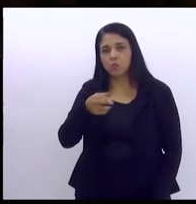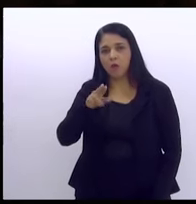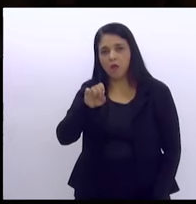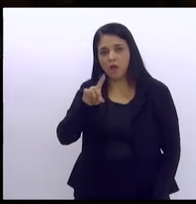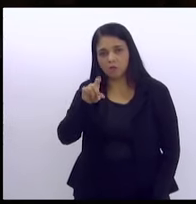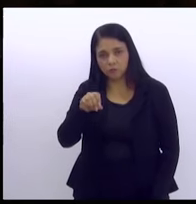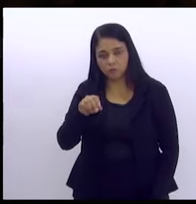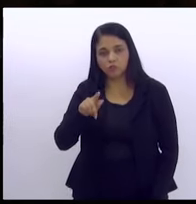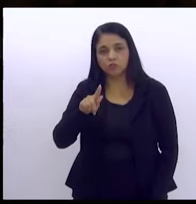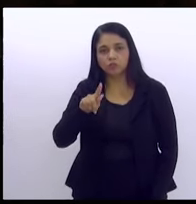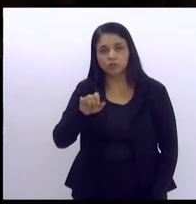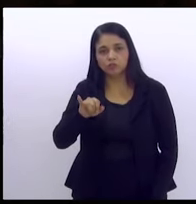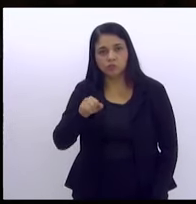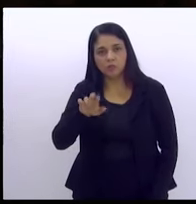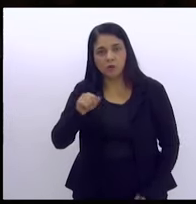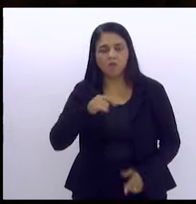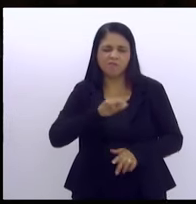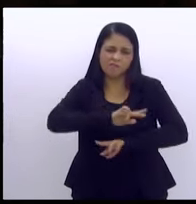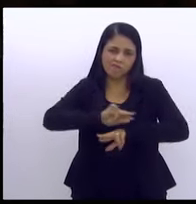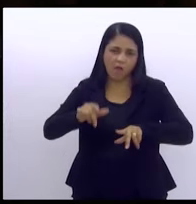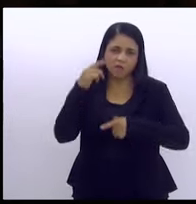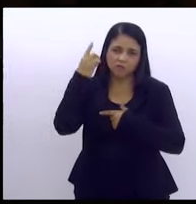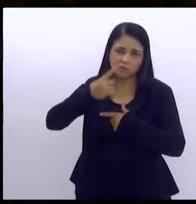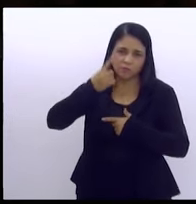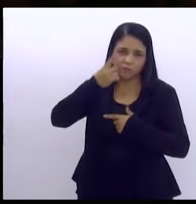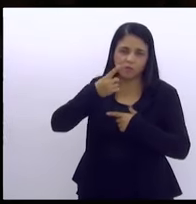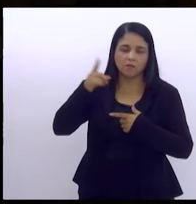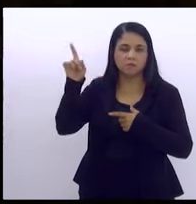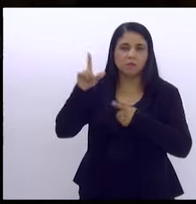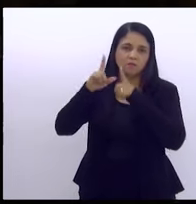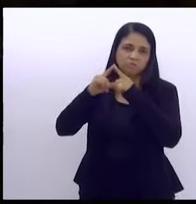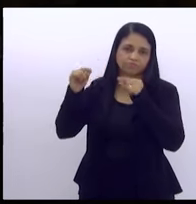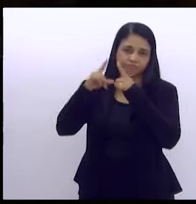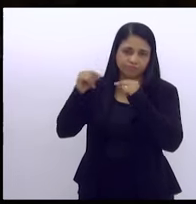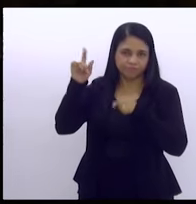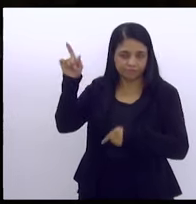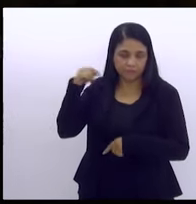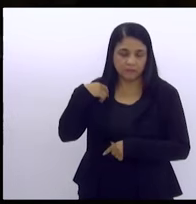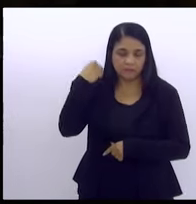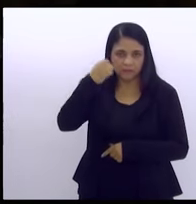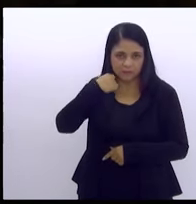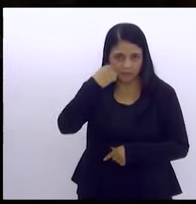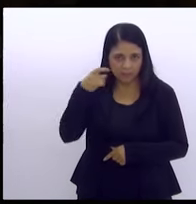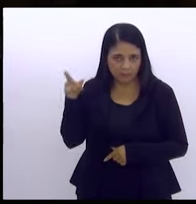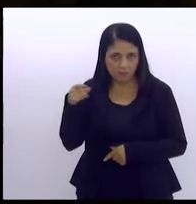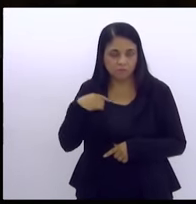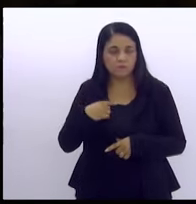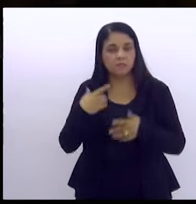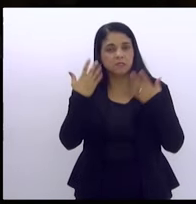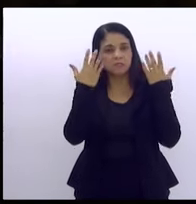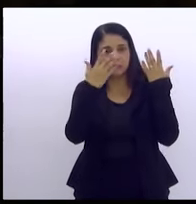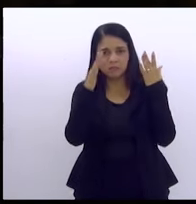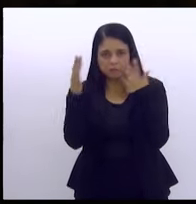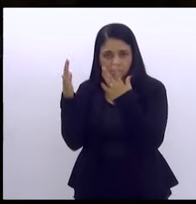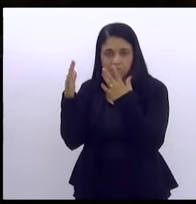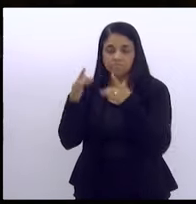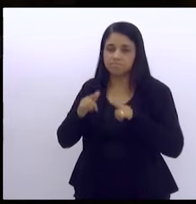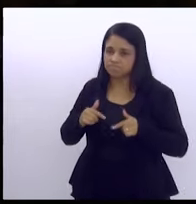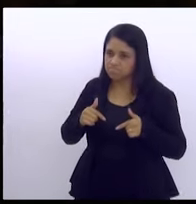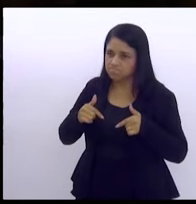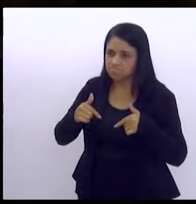com a presença de vários deputados e autoridades também lá no Senado Federal. Então, eu gostaria também de fazer aqui uma saudação a toda essa